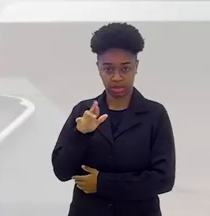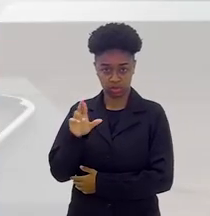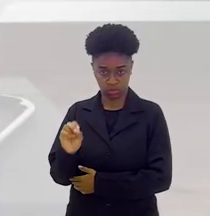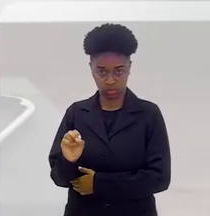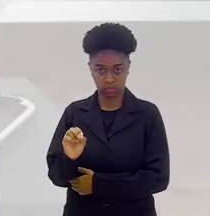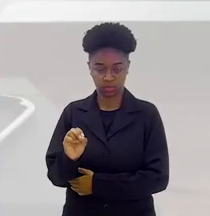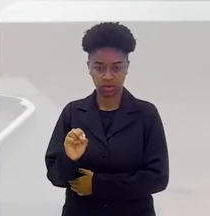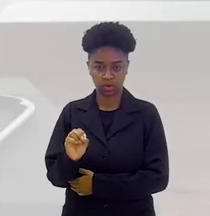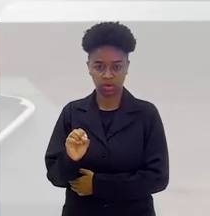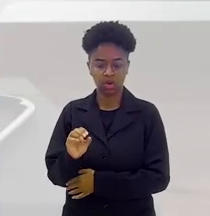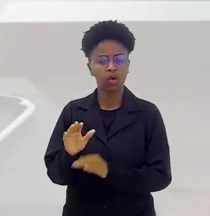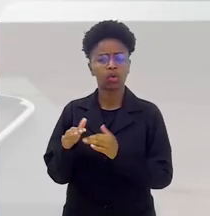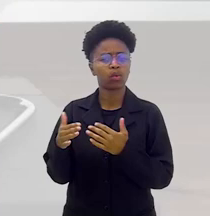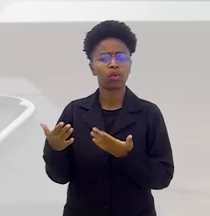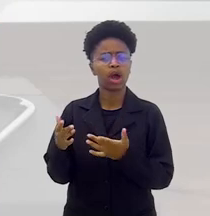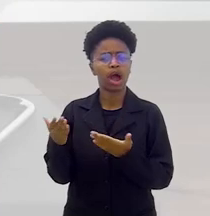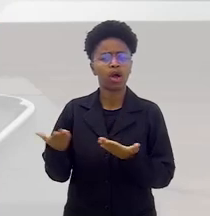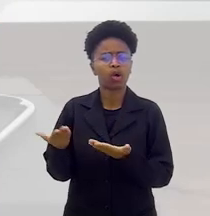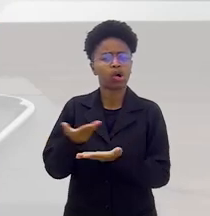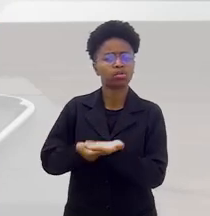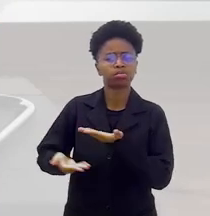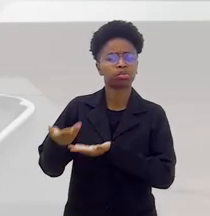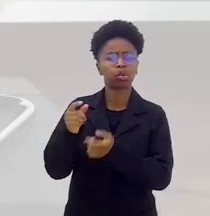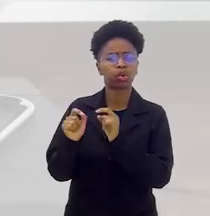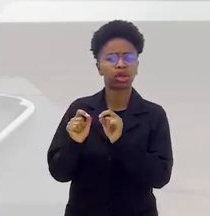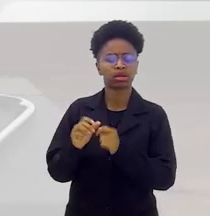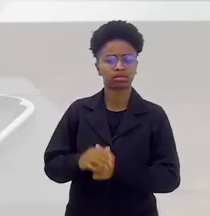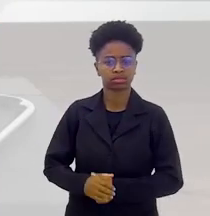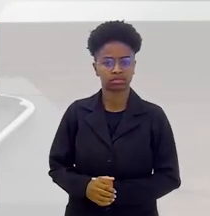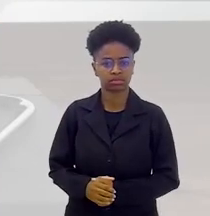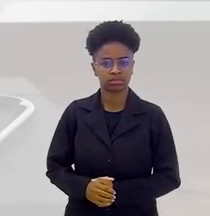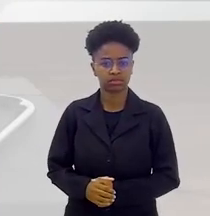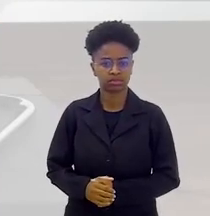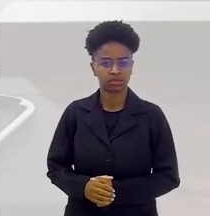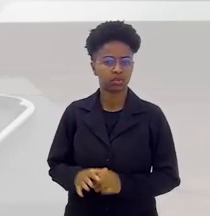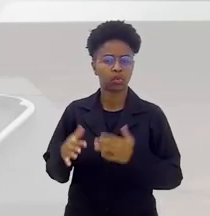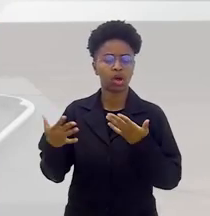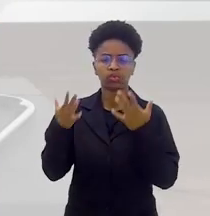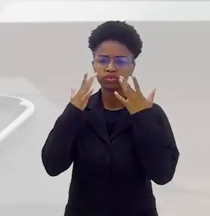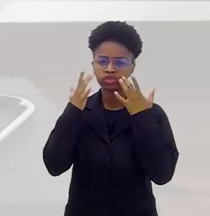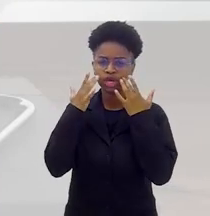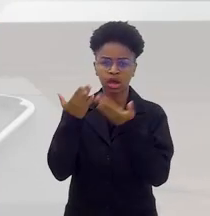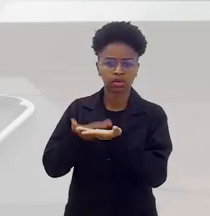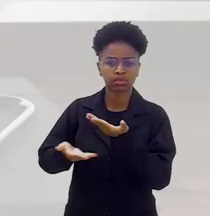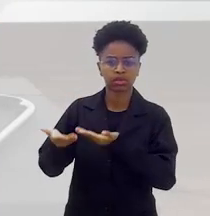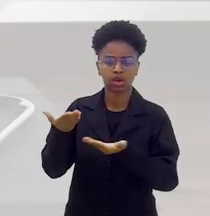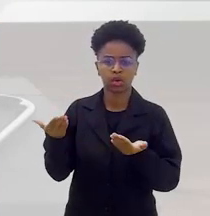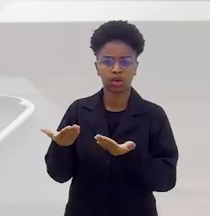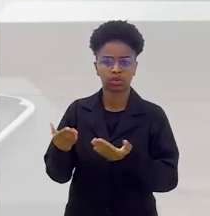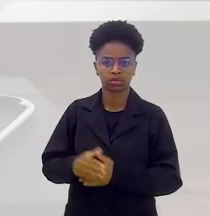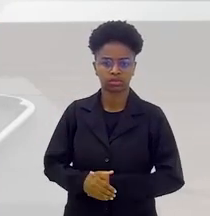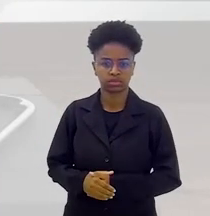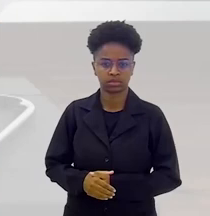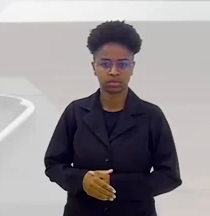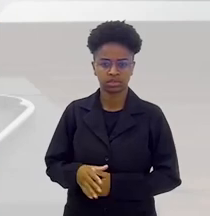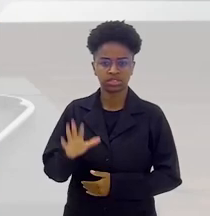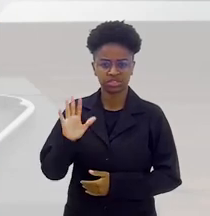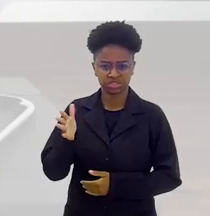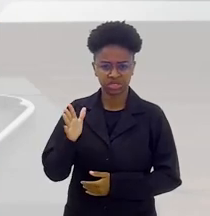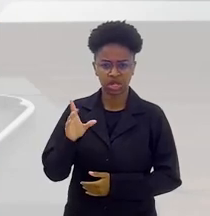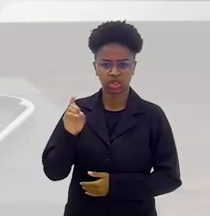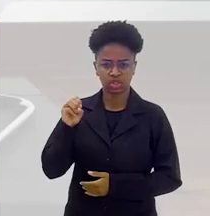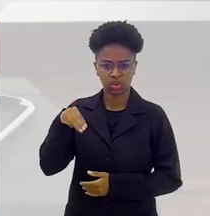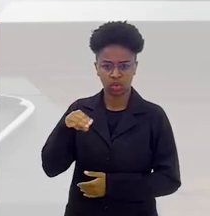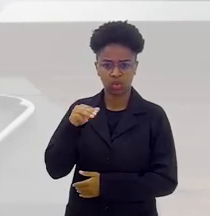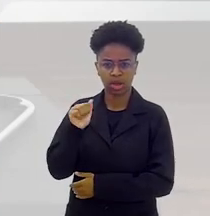você... Quais são agora? O que você está envolvido? Quais são as peças que você está envolvendo? Bem, você fez